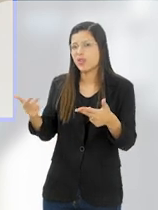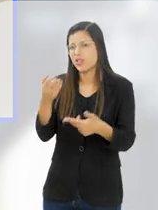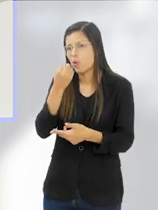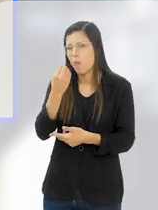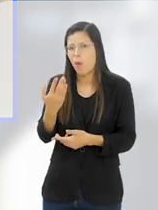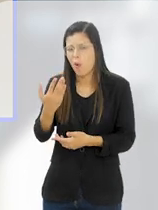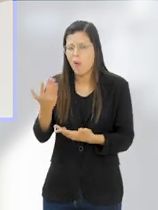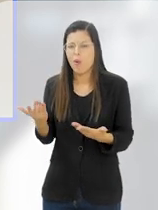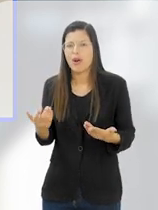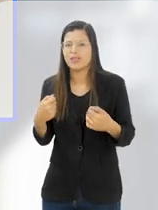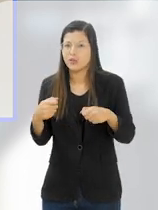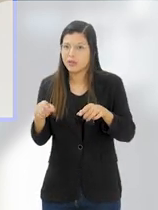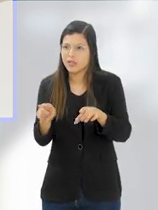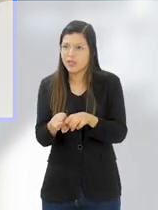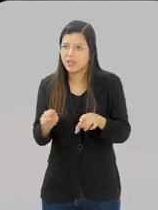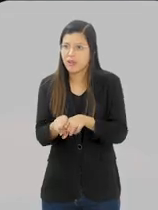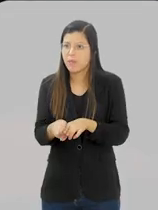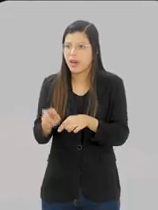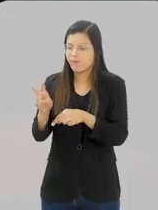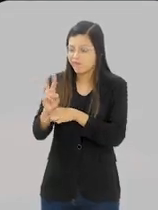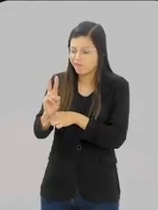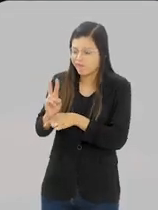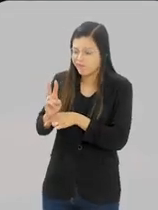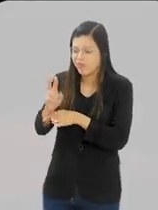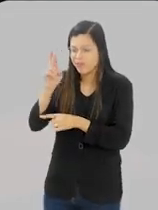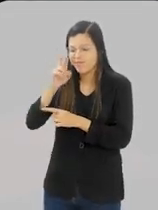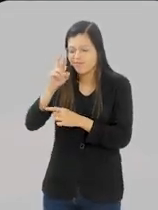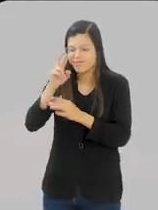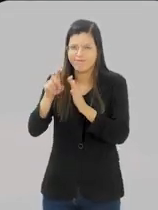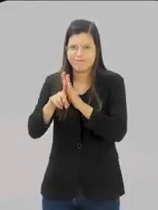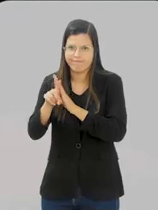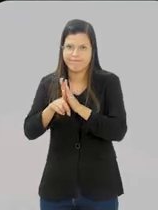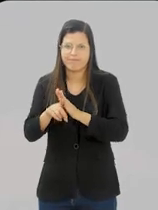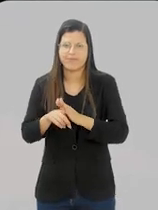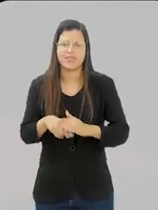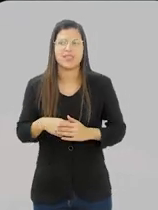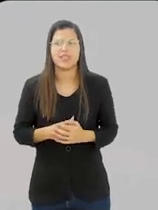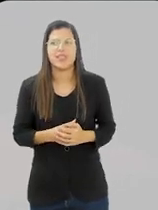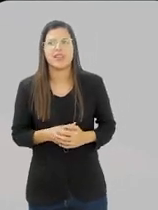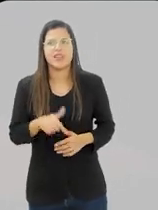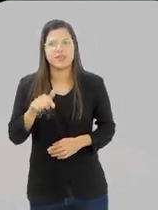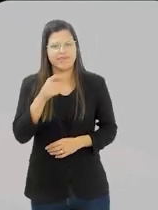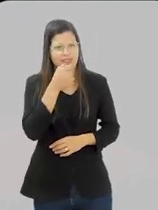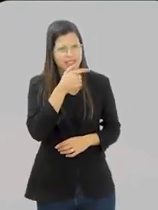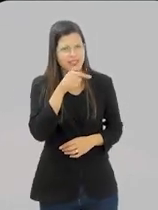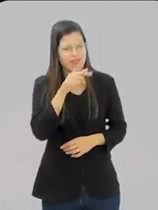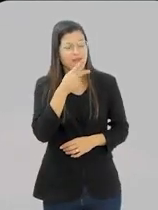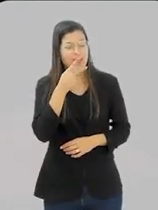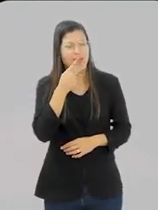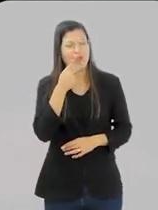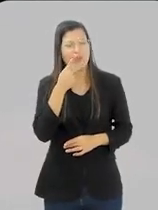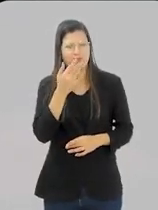precisa supervisionar também. É E engraçado supervisionar que dá o muito senhor, desculpa te trabalho. cortar, mas o senhor falou sobre